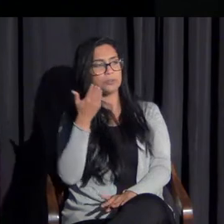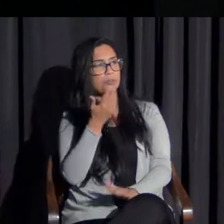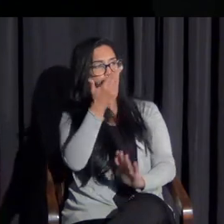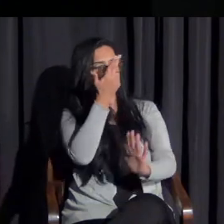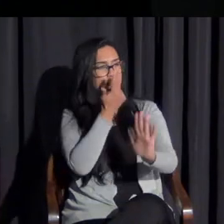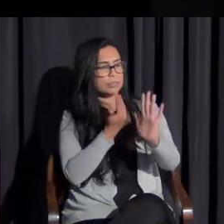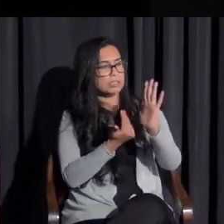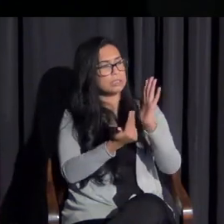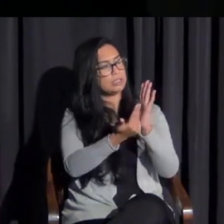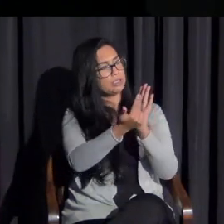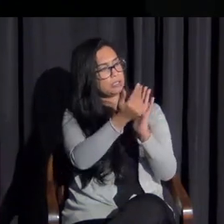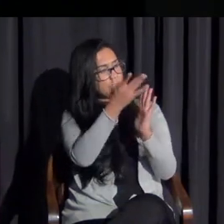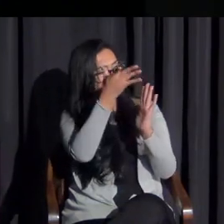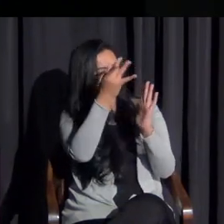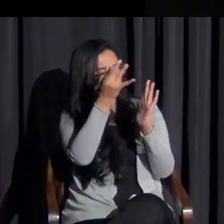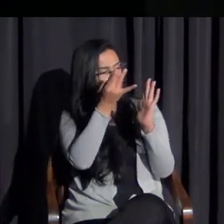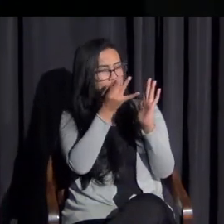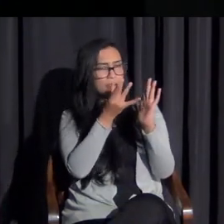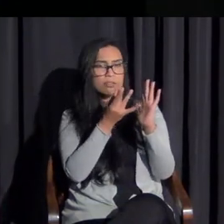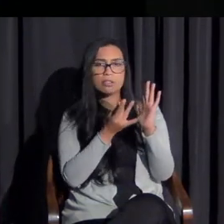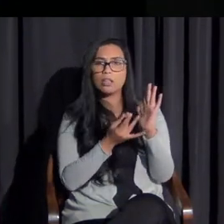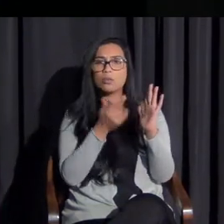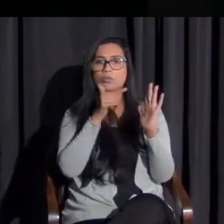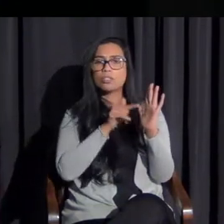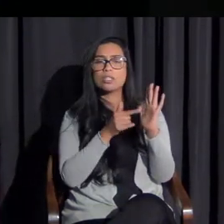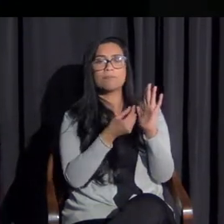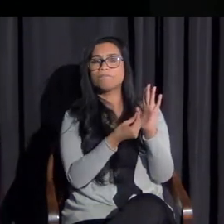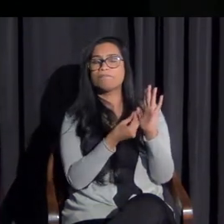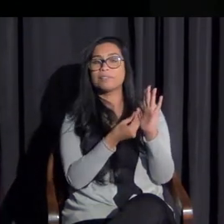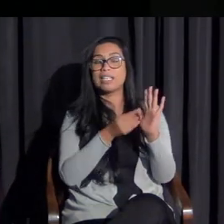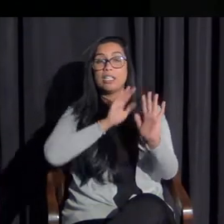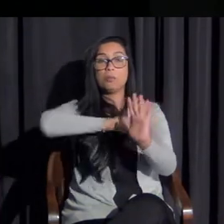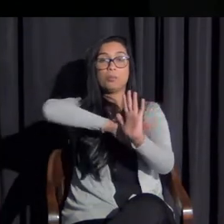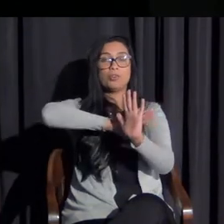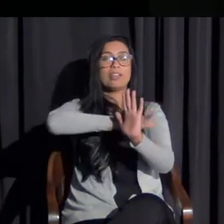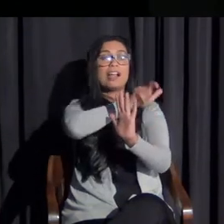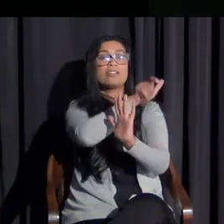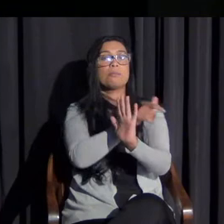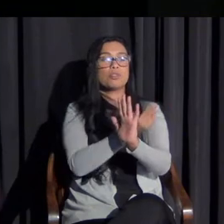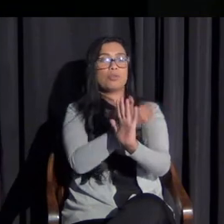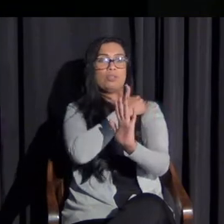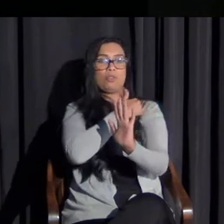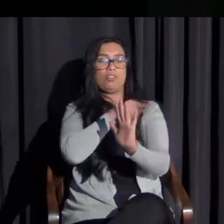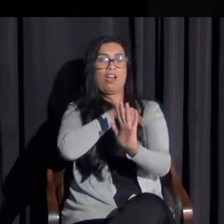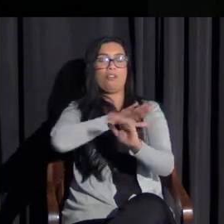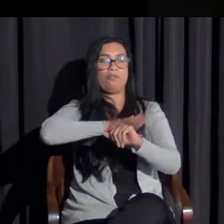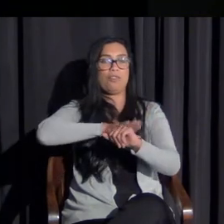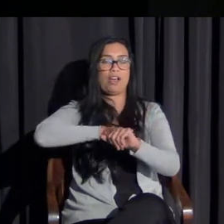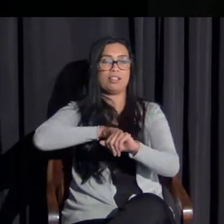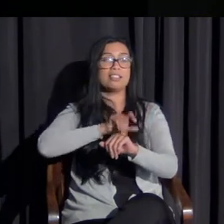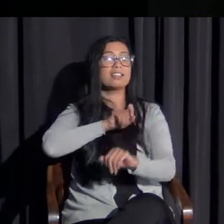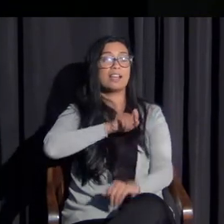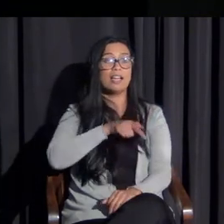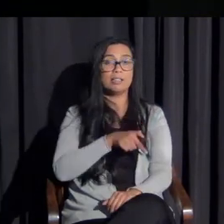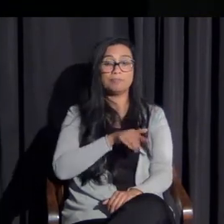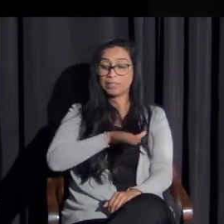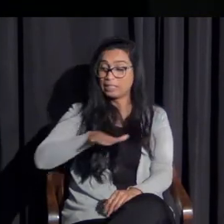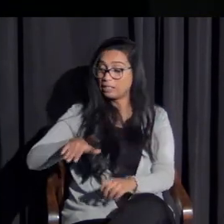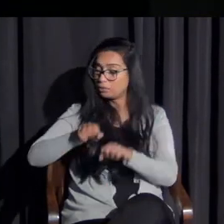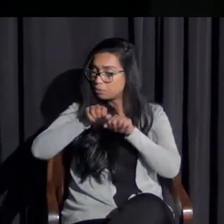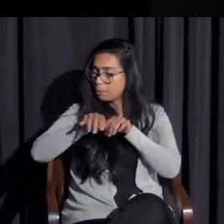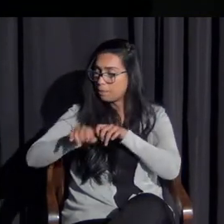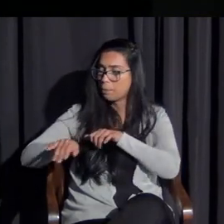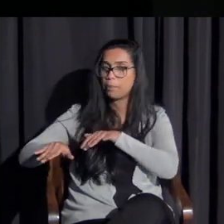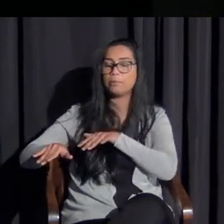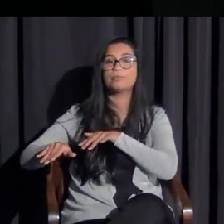né, e, consequentemente, com quem os produziu, com as crianças propriamente ditas, desde muito pequenininhas. Eu devo